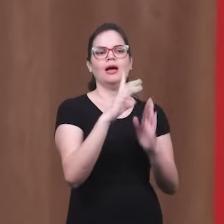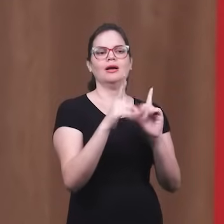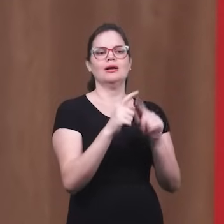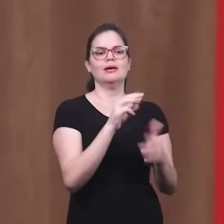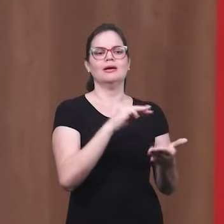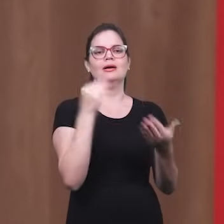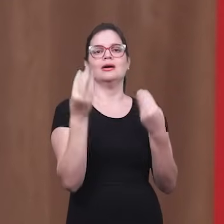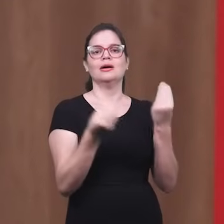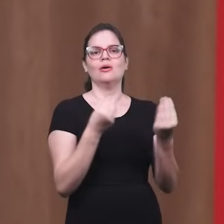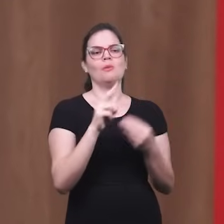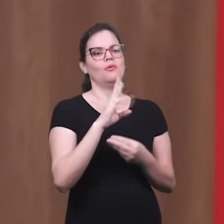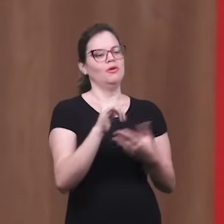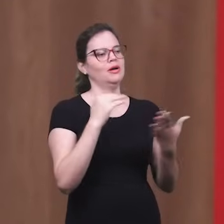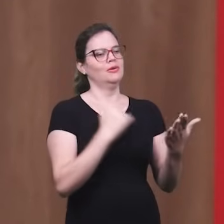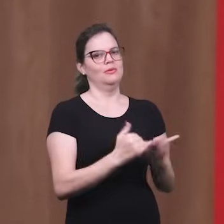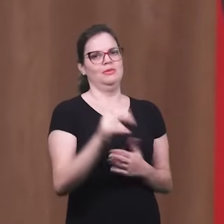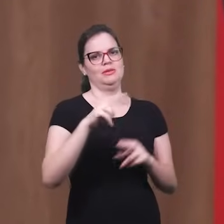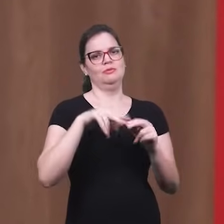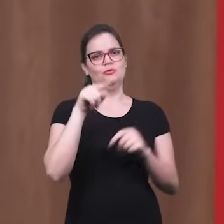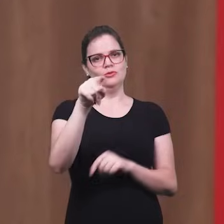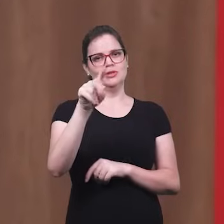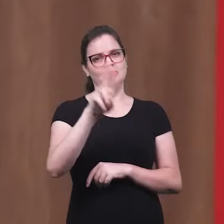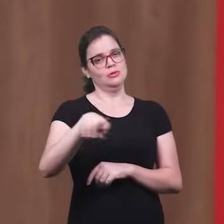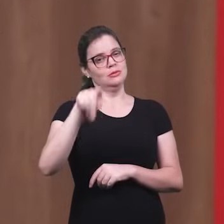obra, em 82,